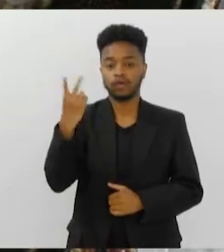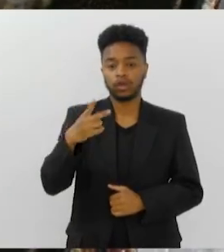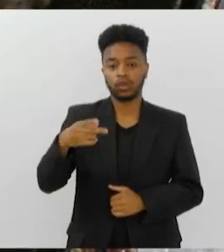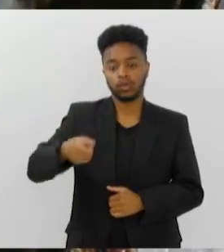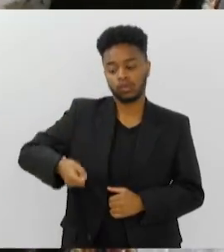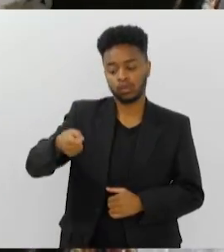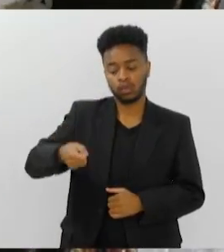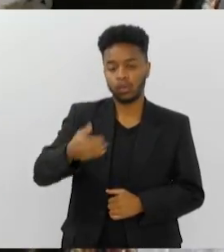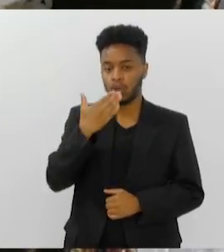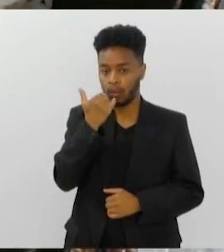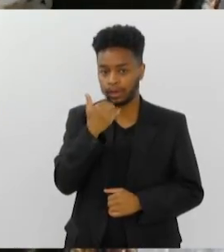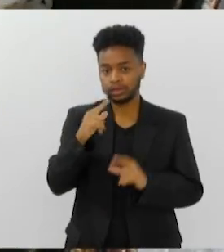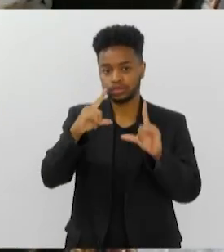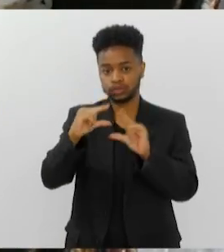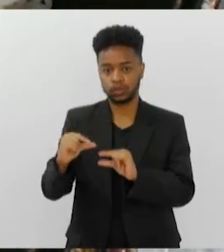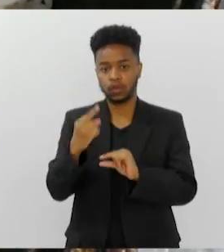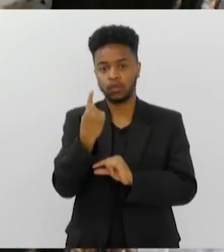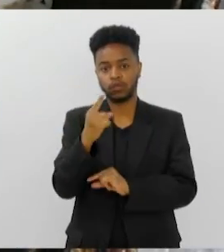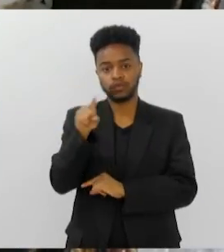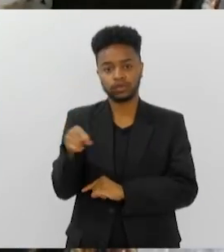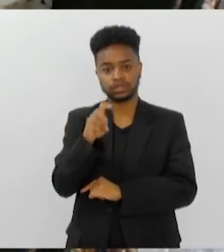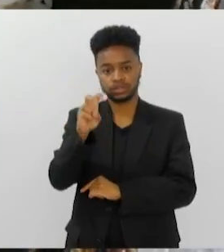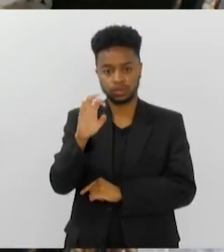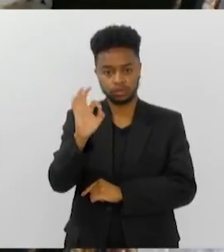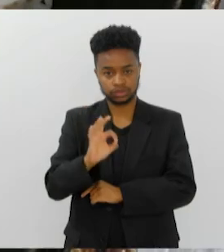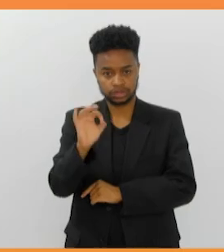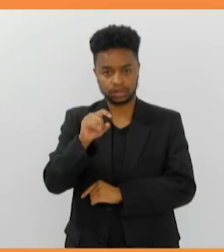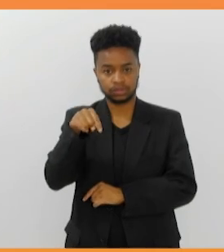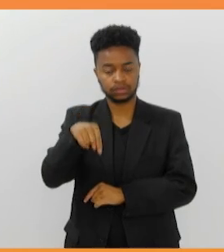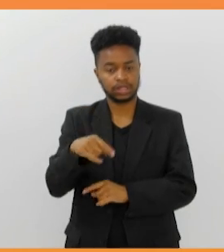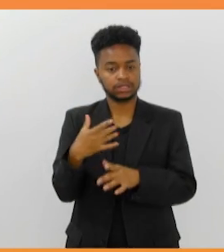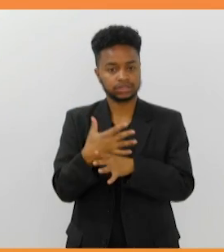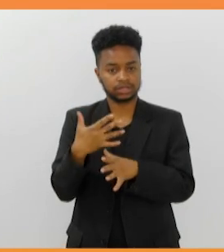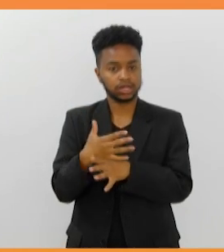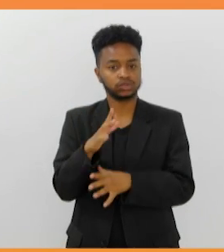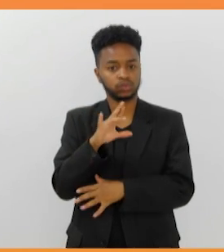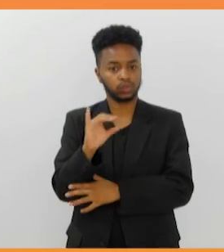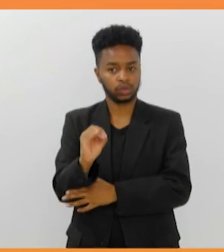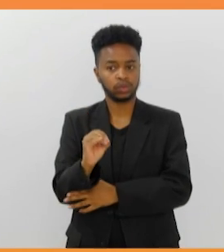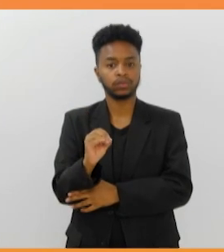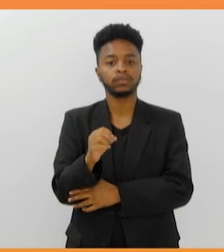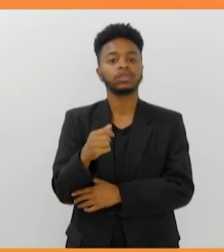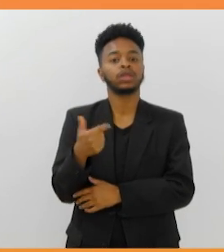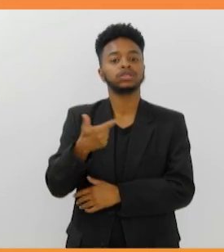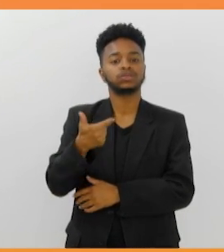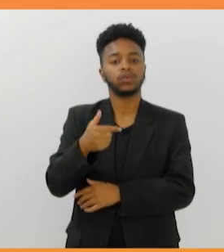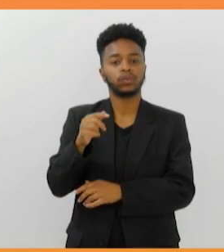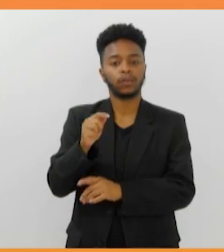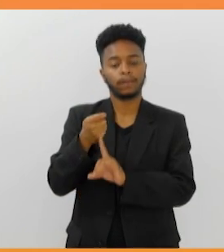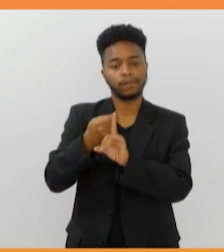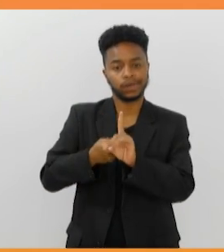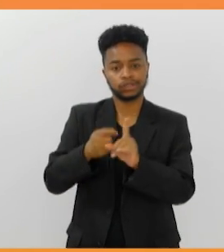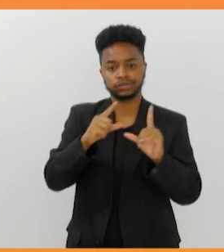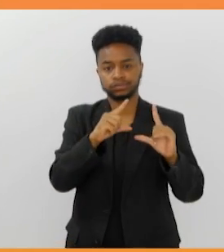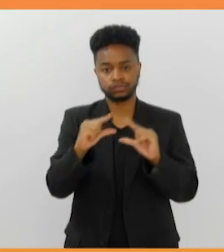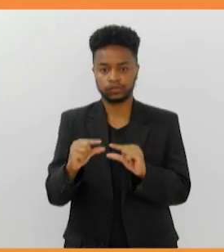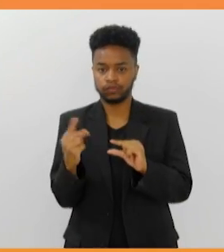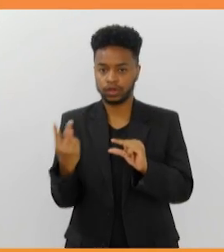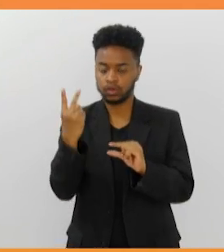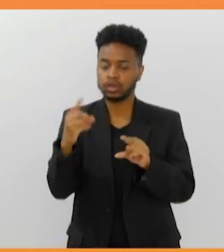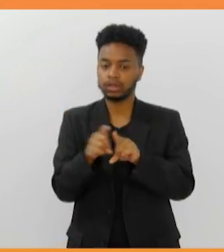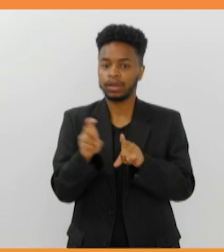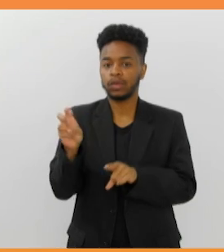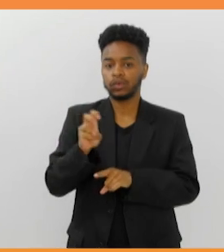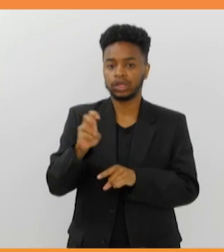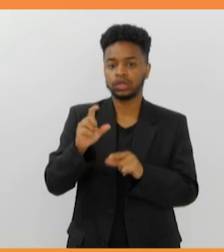caiu 1,5% em agosto na cidade do Rio de Janeiro. Foi o segundo mês consecutivo que essa queda aconteceu e o quinto mês este ano